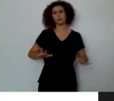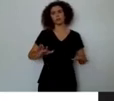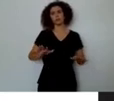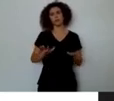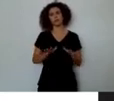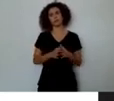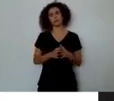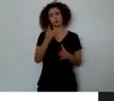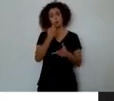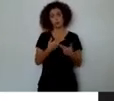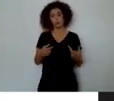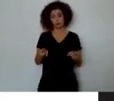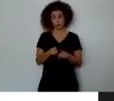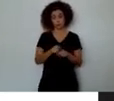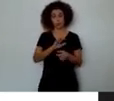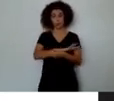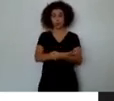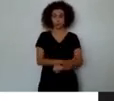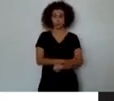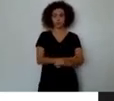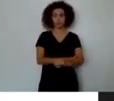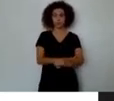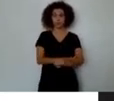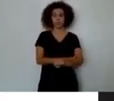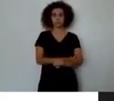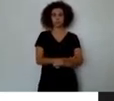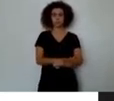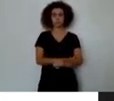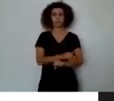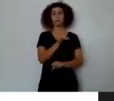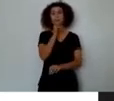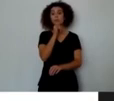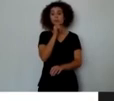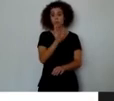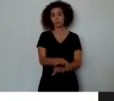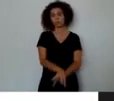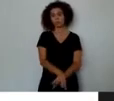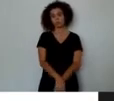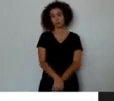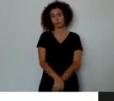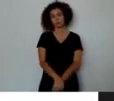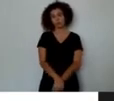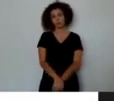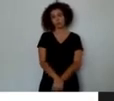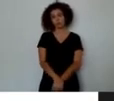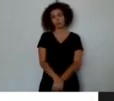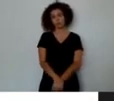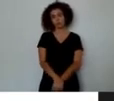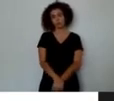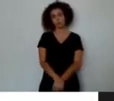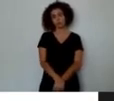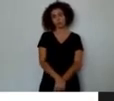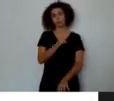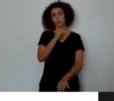que esbarra no racismo institucional, que é, por exemplo, você não vê muitos negros em